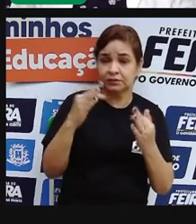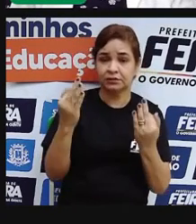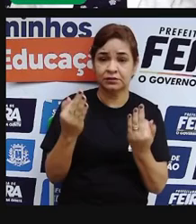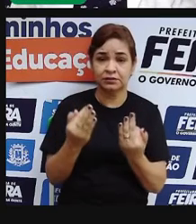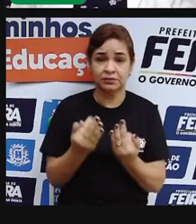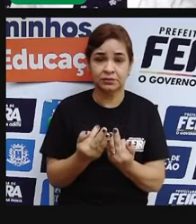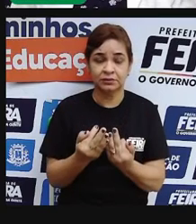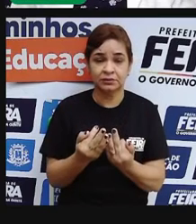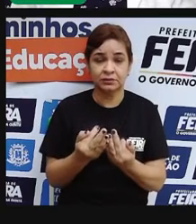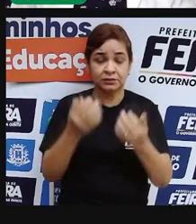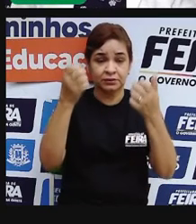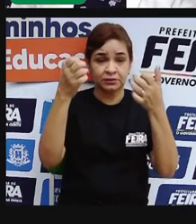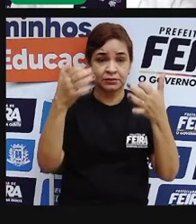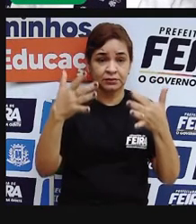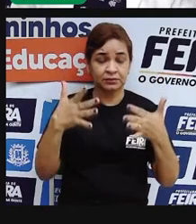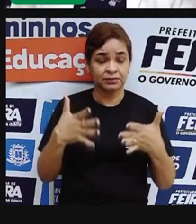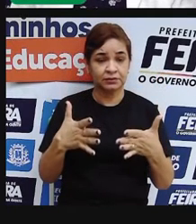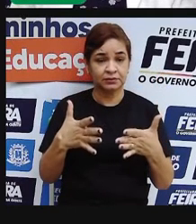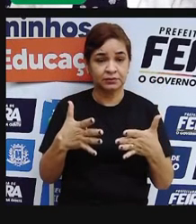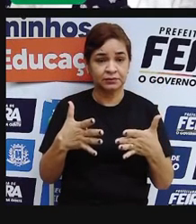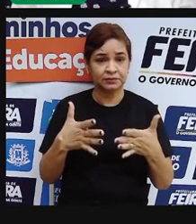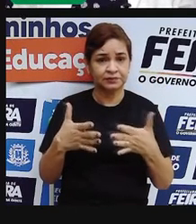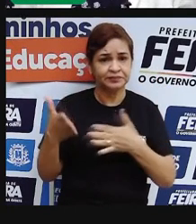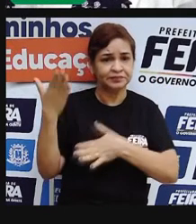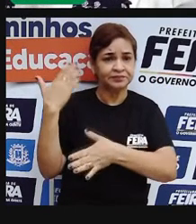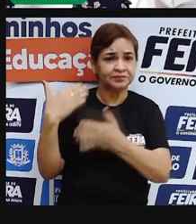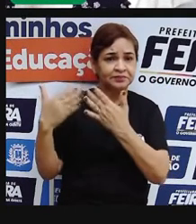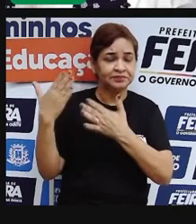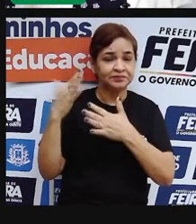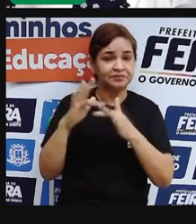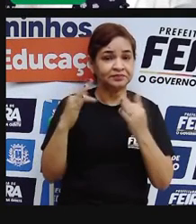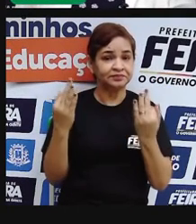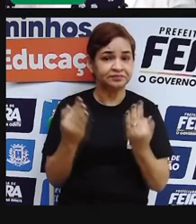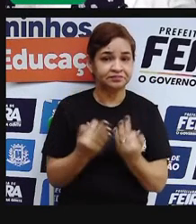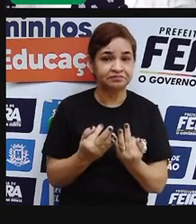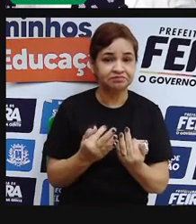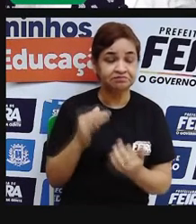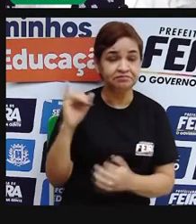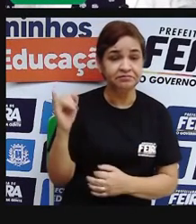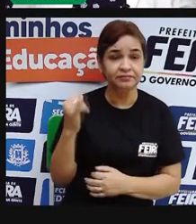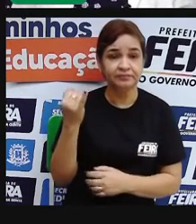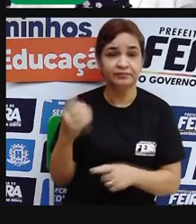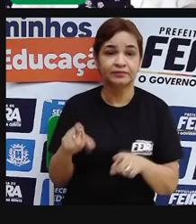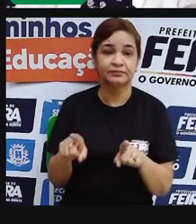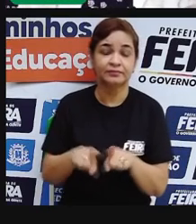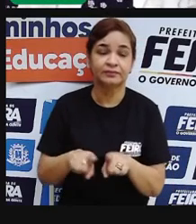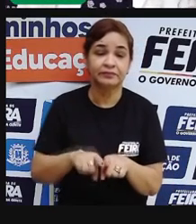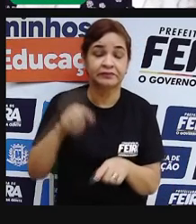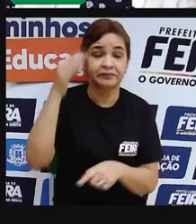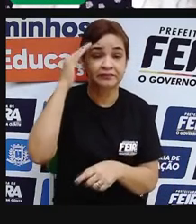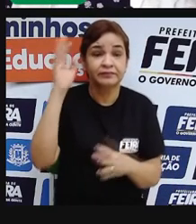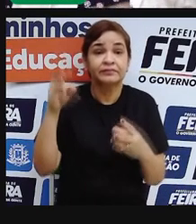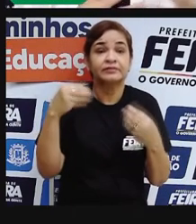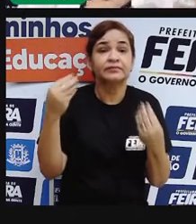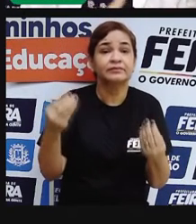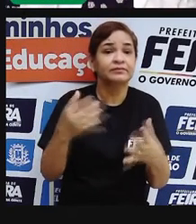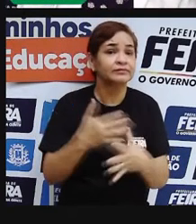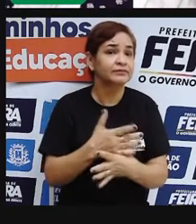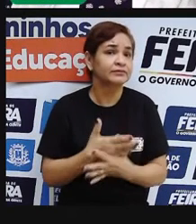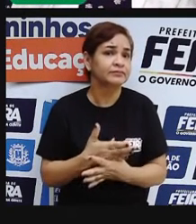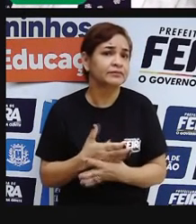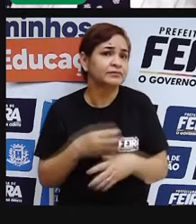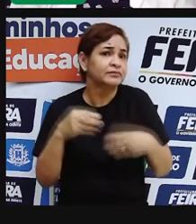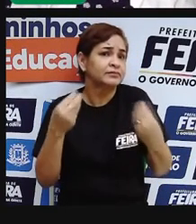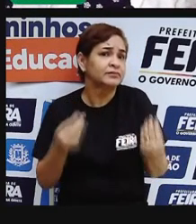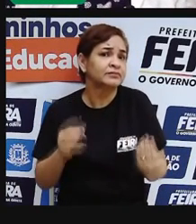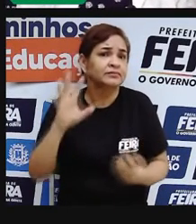falar um pouco dessas Memórias de famílias e é importante descobrir de qual cidade de qual